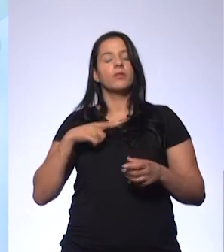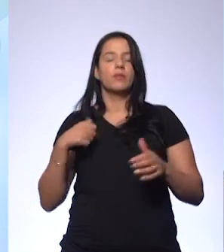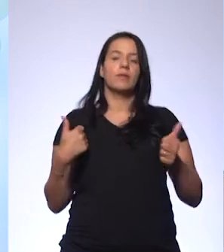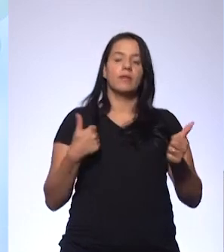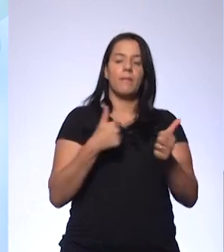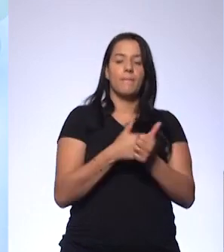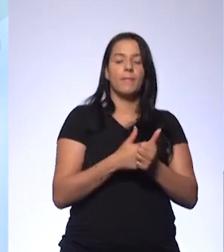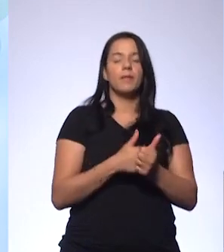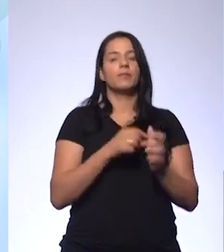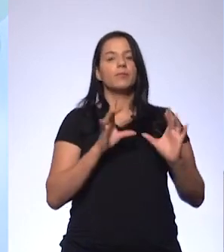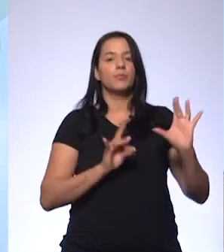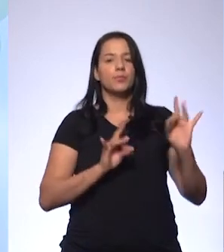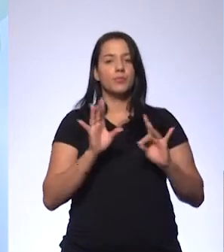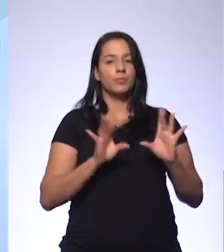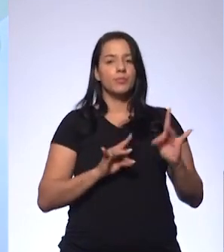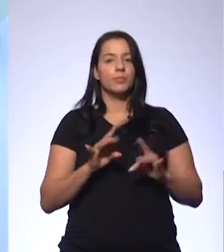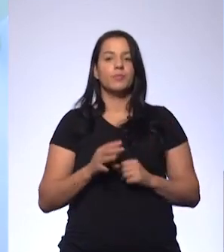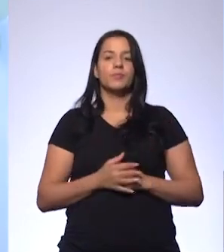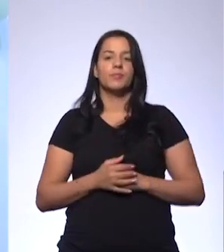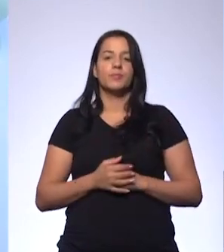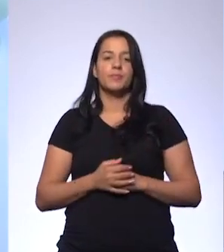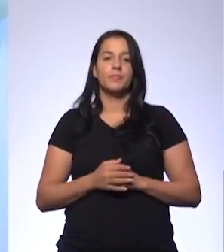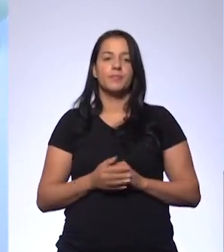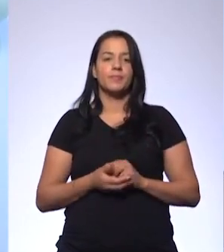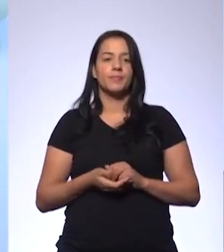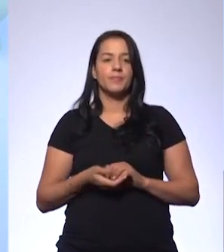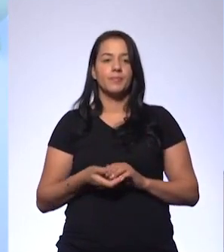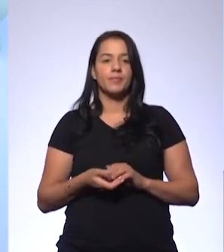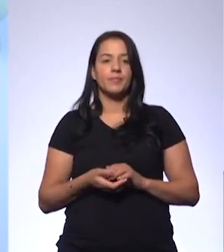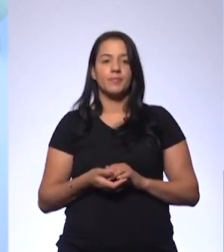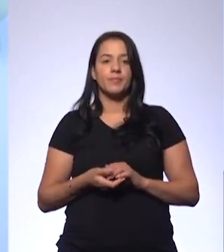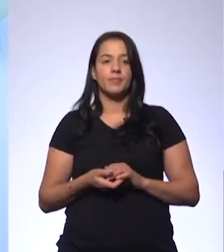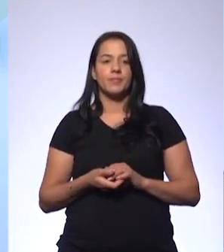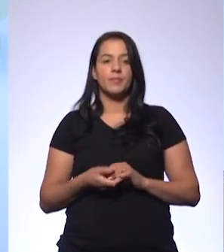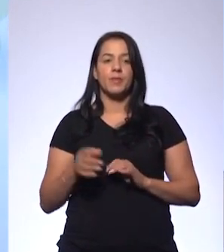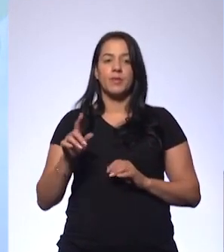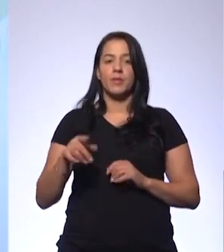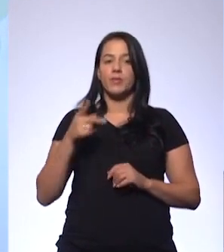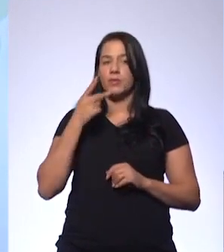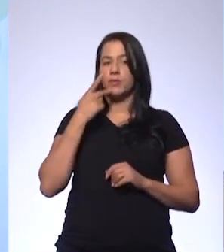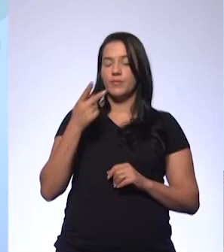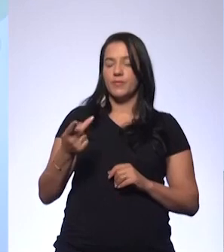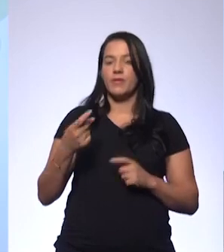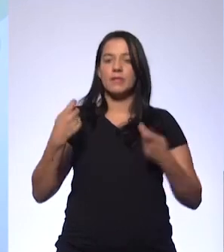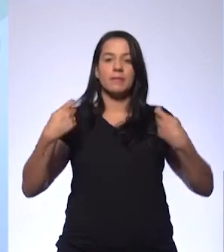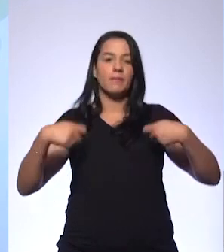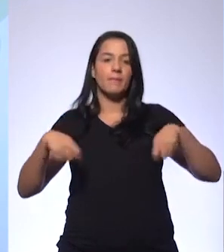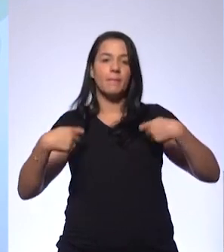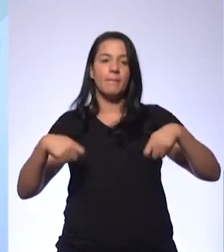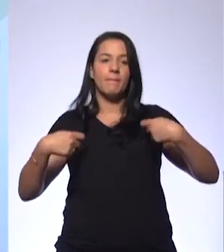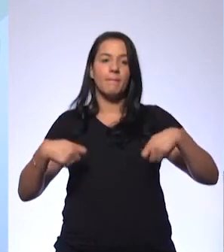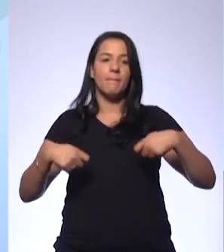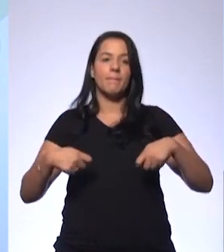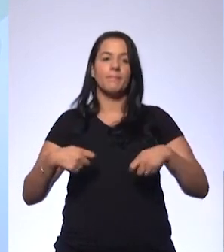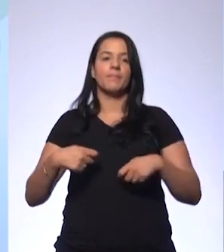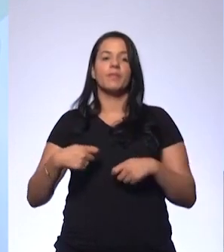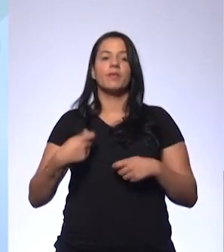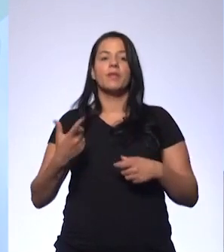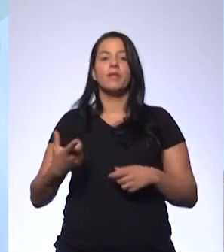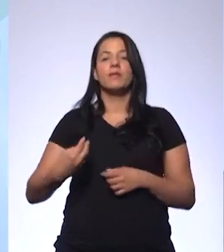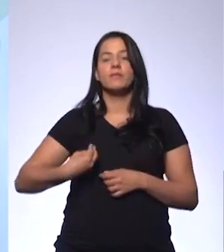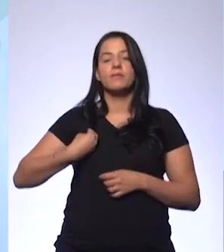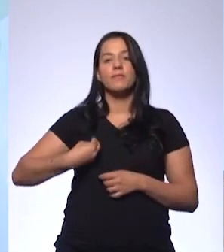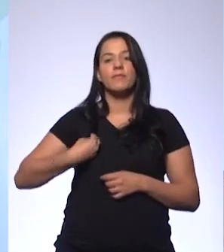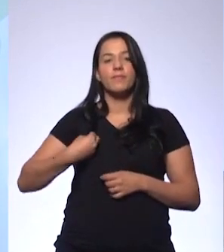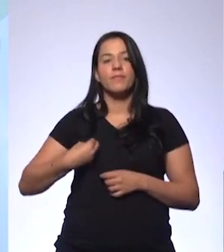que seja mais úmido, né? E aí, quando a gente fala nas necessidades aí, né, dos seres